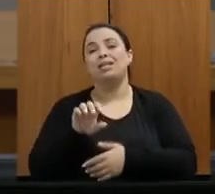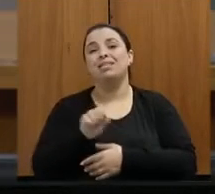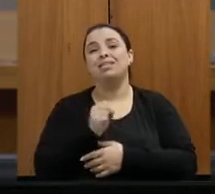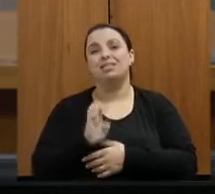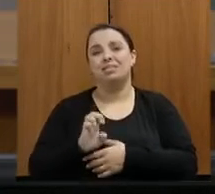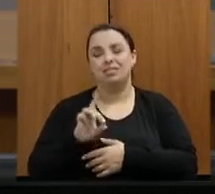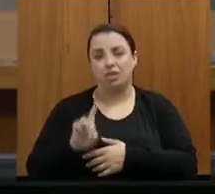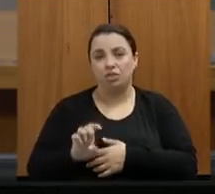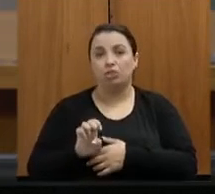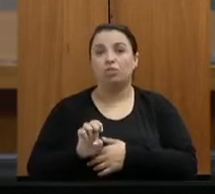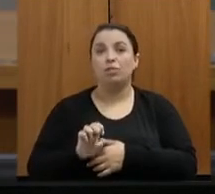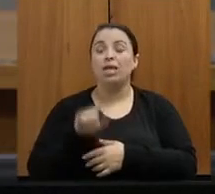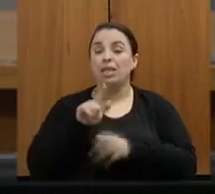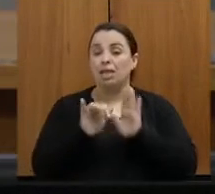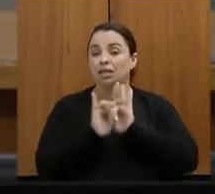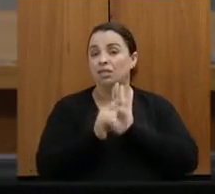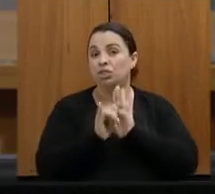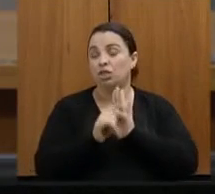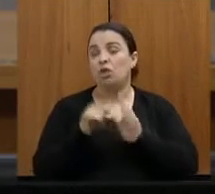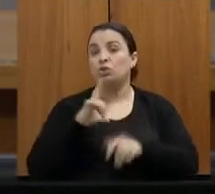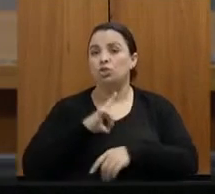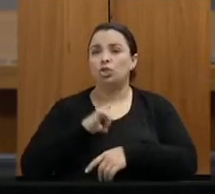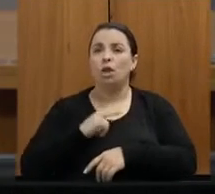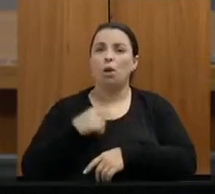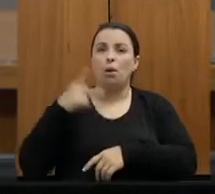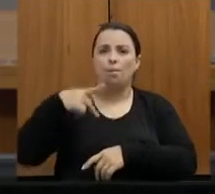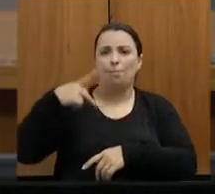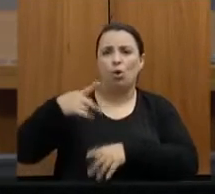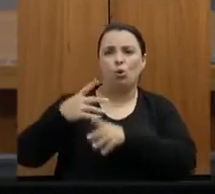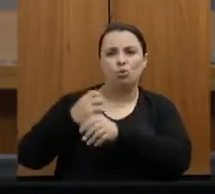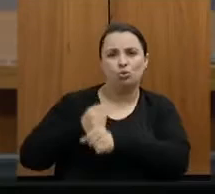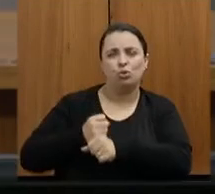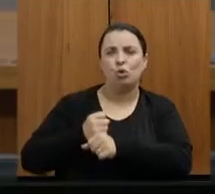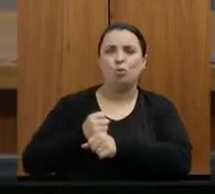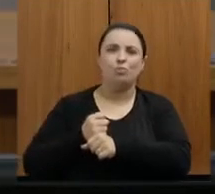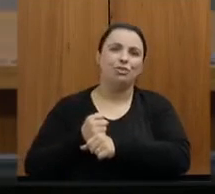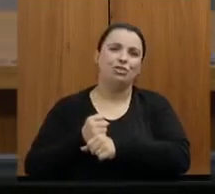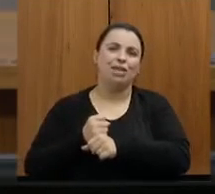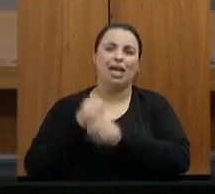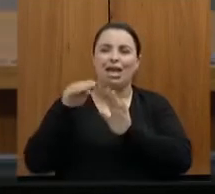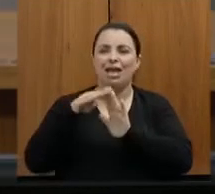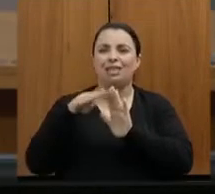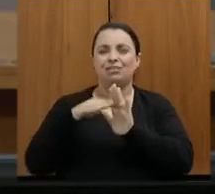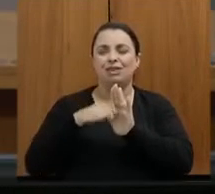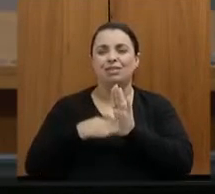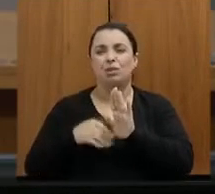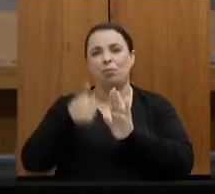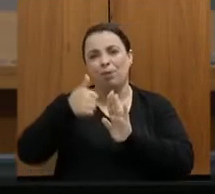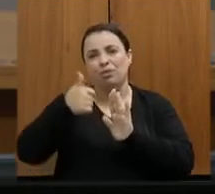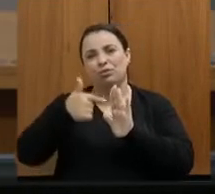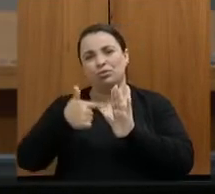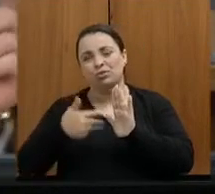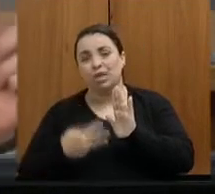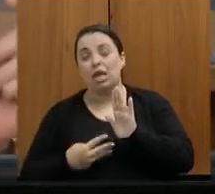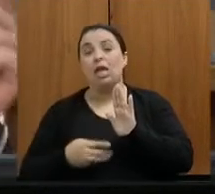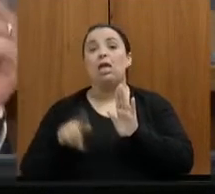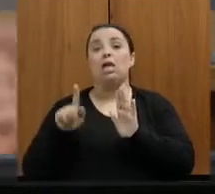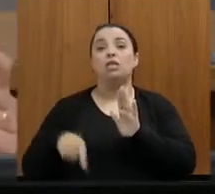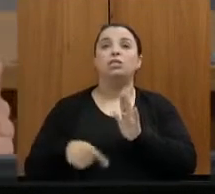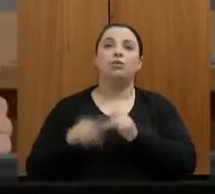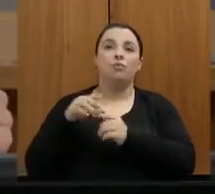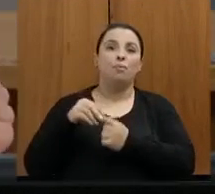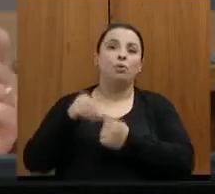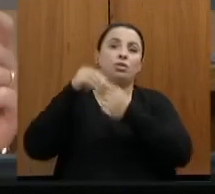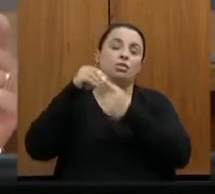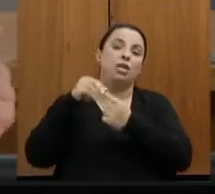edital havia pontuação de classificação, para saber quem seria o primeiro, o segundo, e foram priorizados aqueles municípios com menor IDH